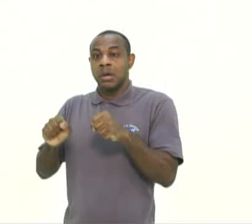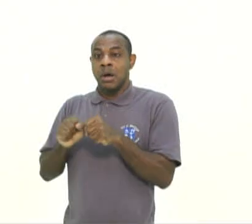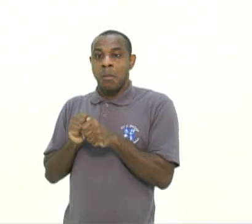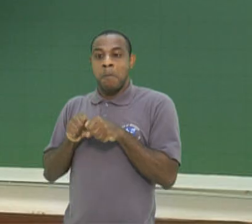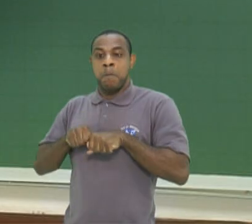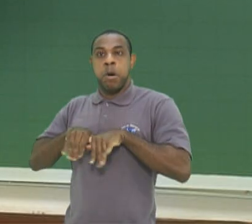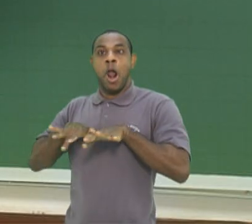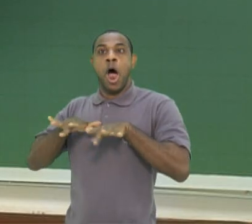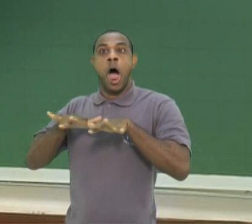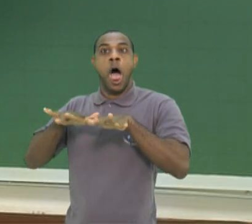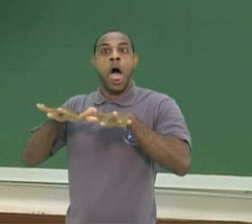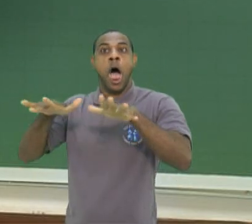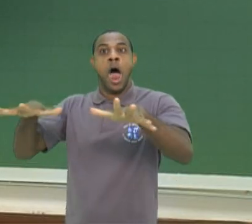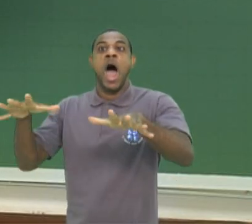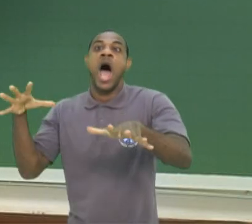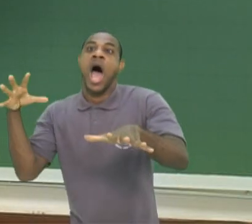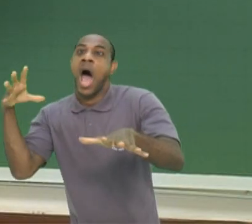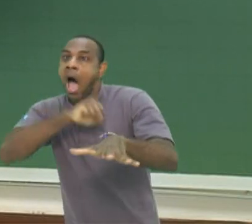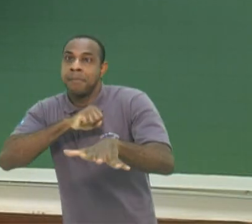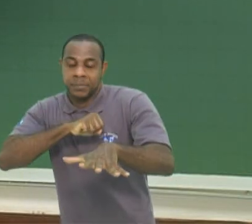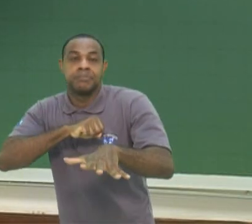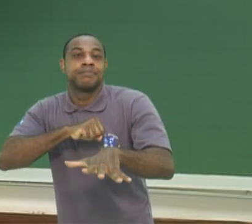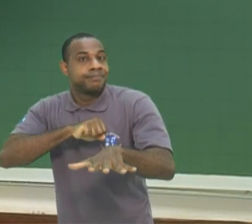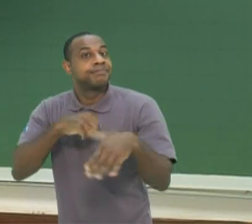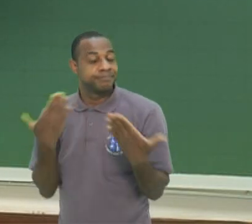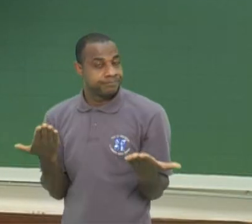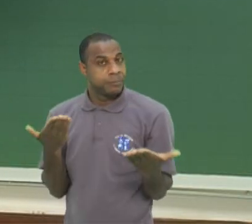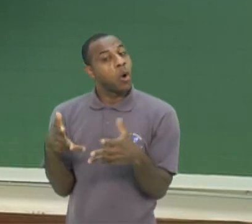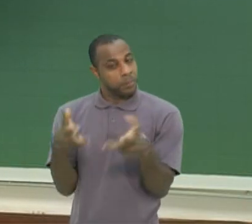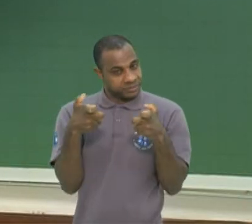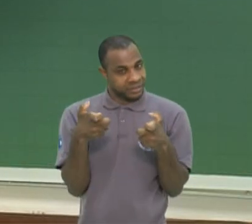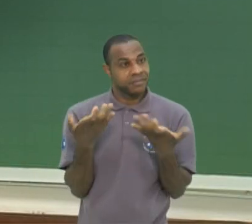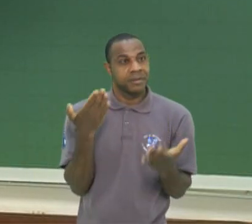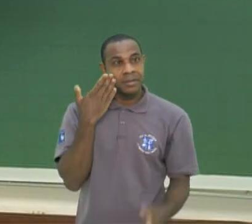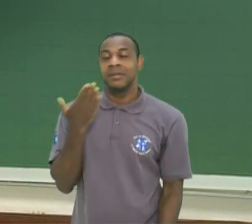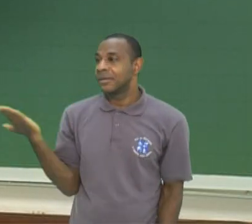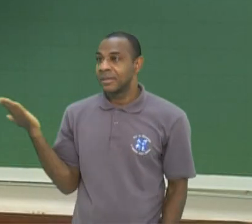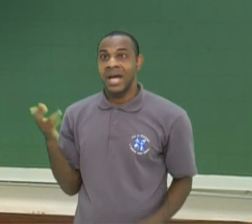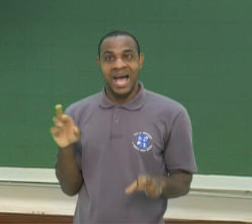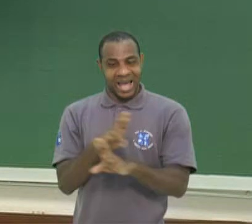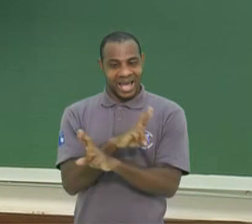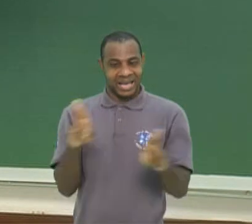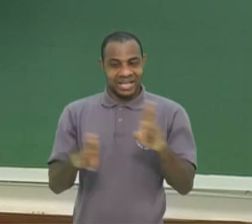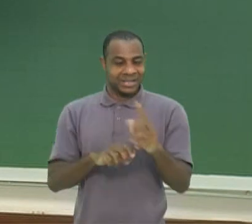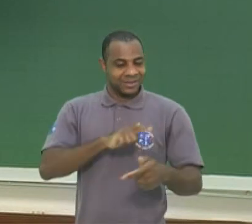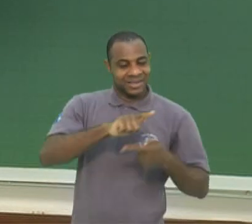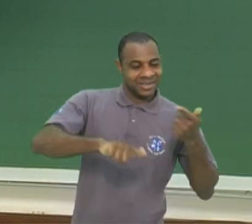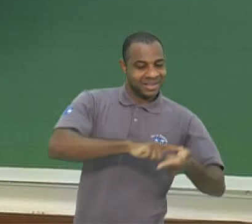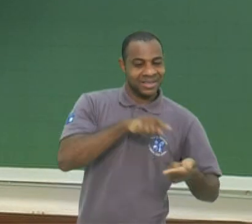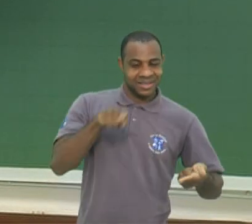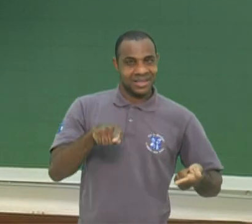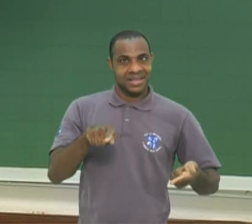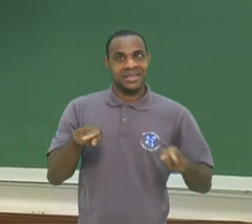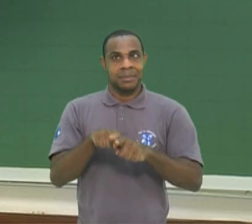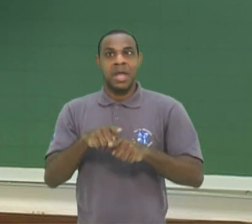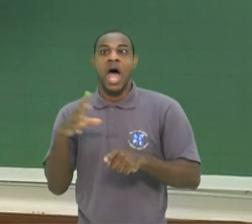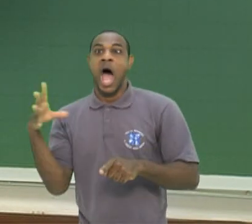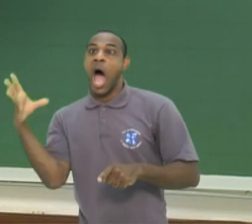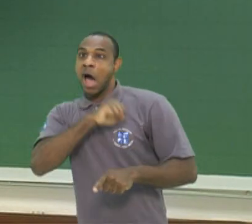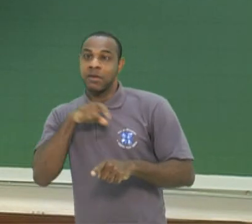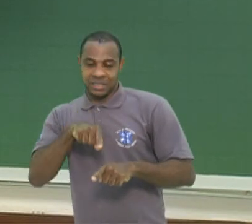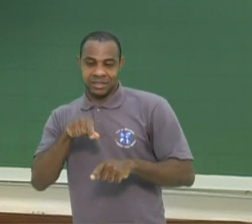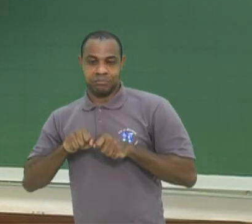espaço num curto prazo de tempo. Então, observe a relação entre a globalização e essa velocidade